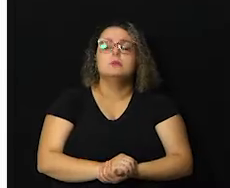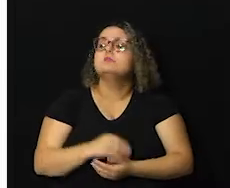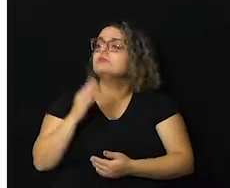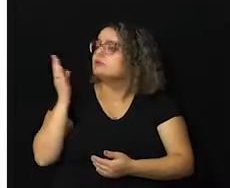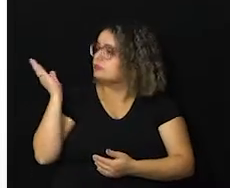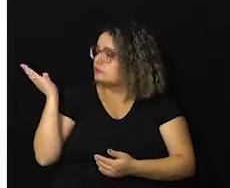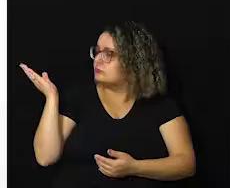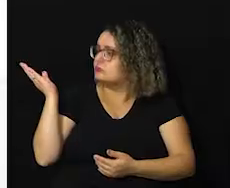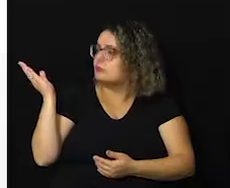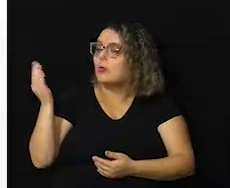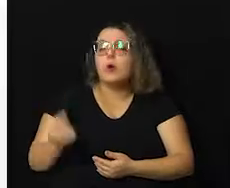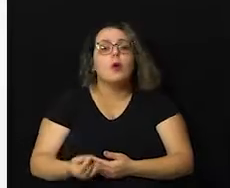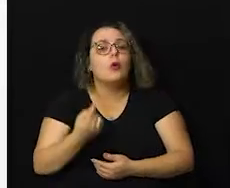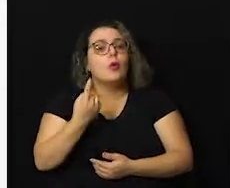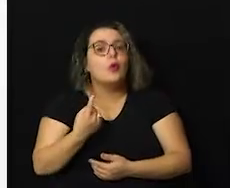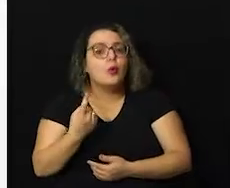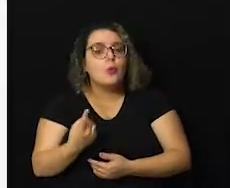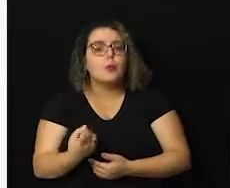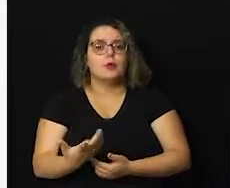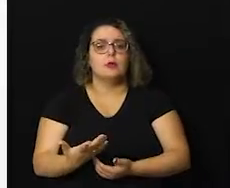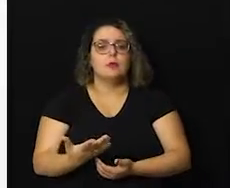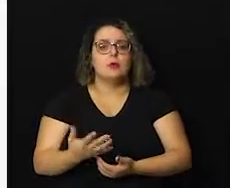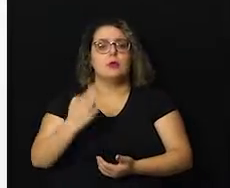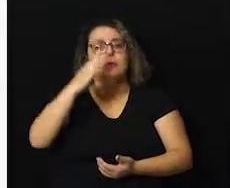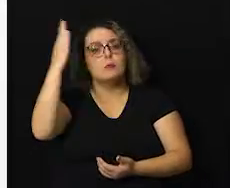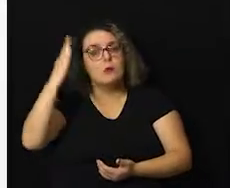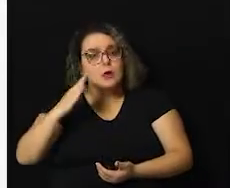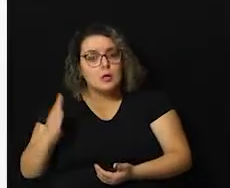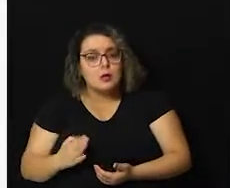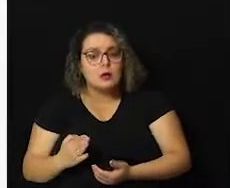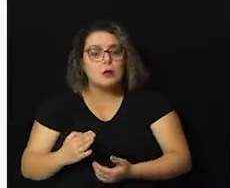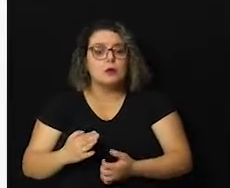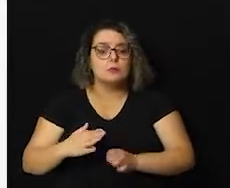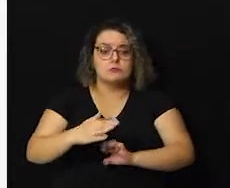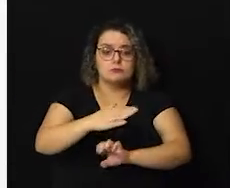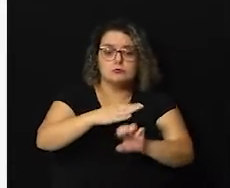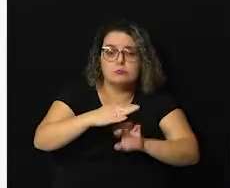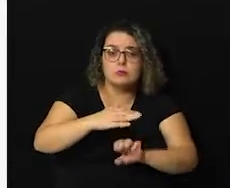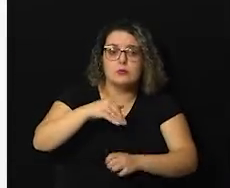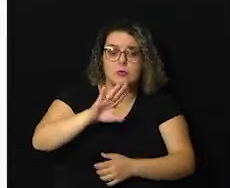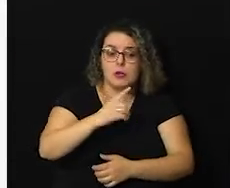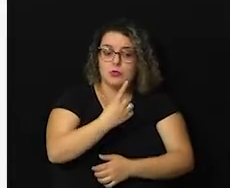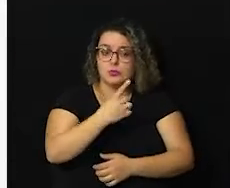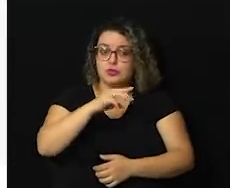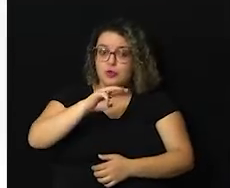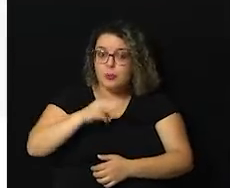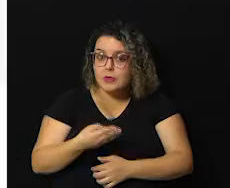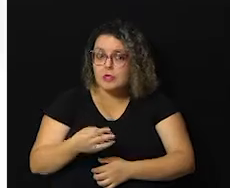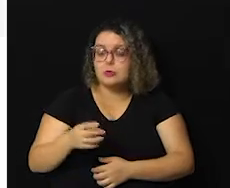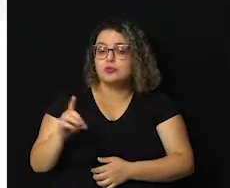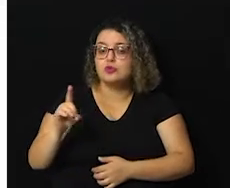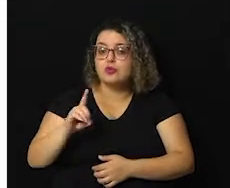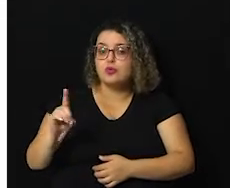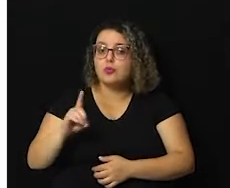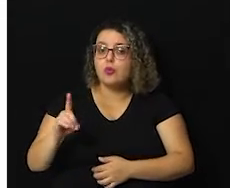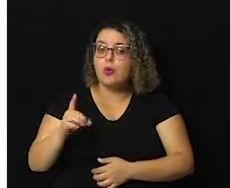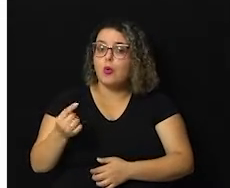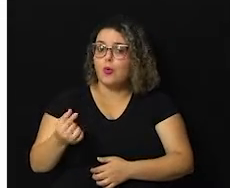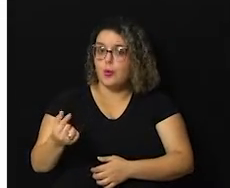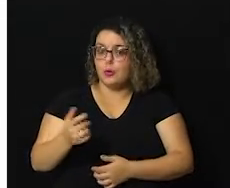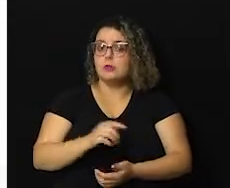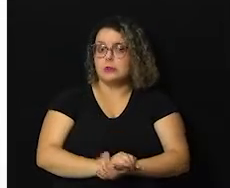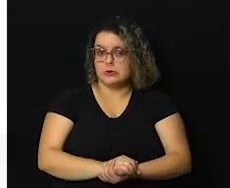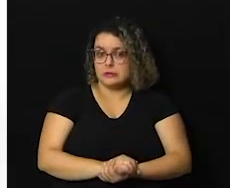estúdios é aí o primeiro unicórnio brasileiro ou seja primeiro empresa avaliada em mais de um milhão de dólares é